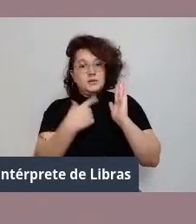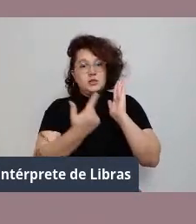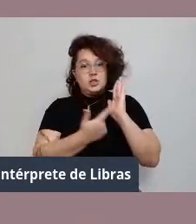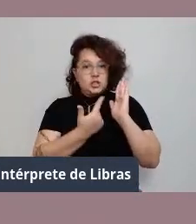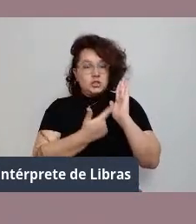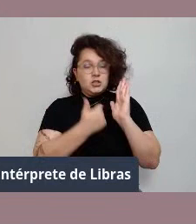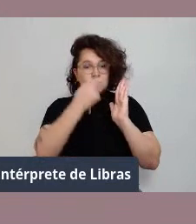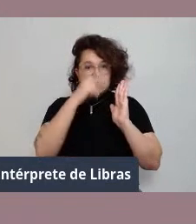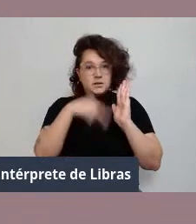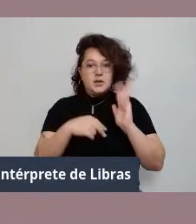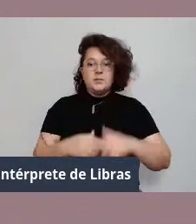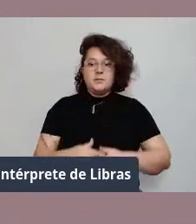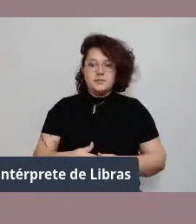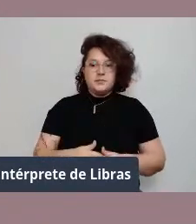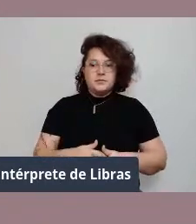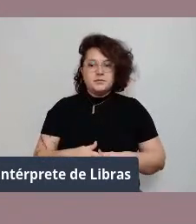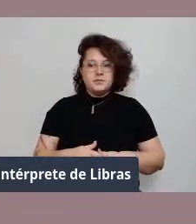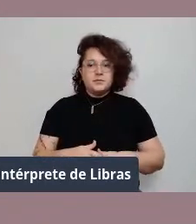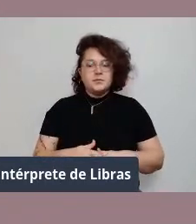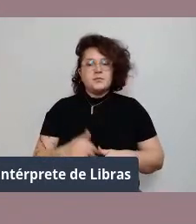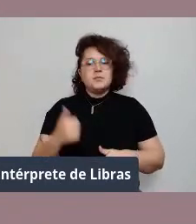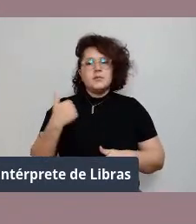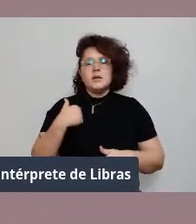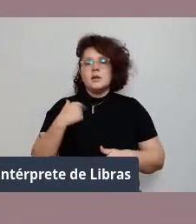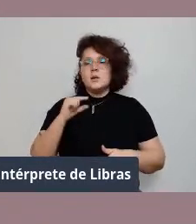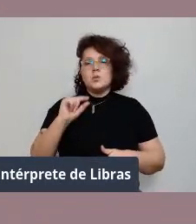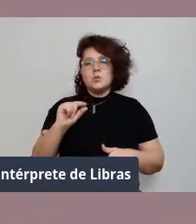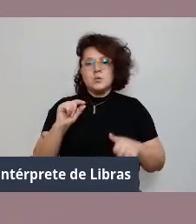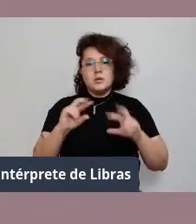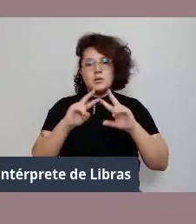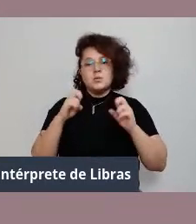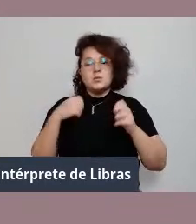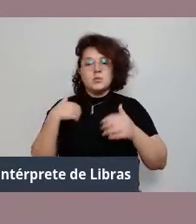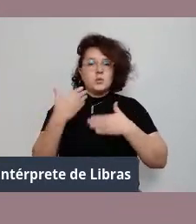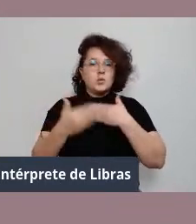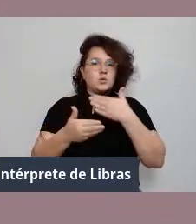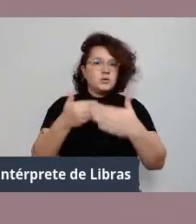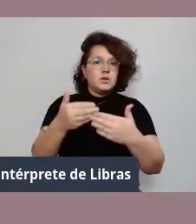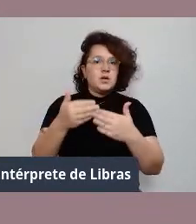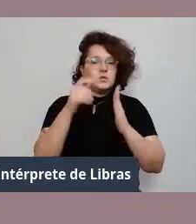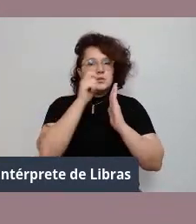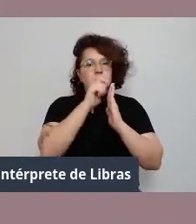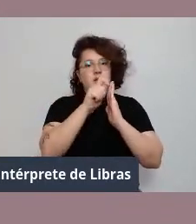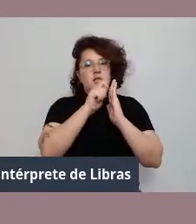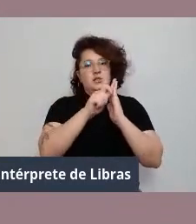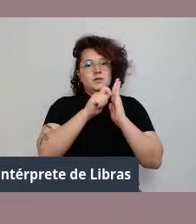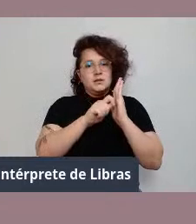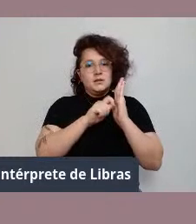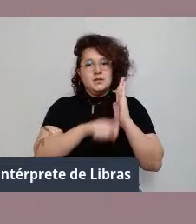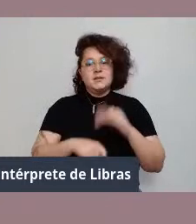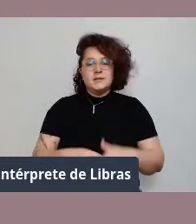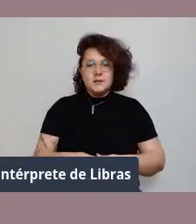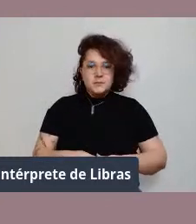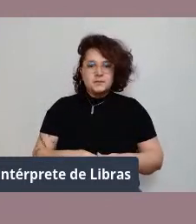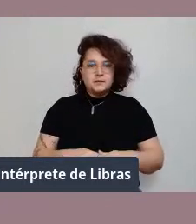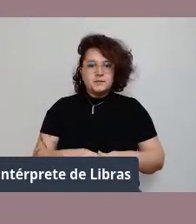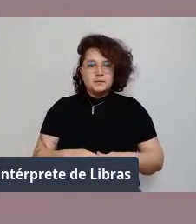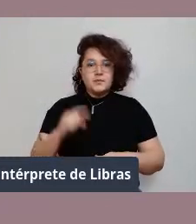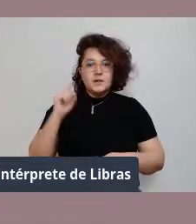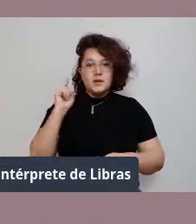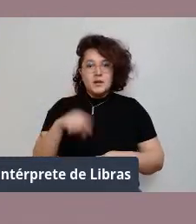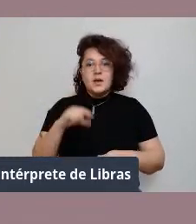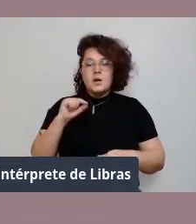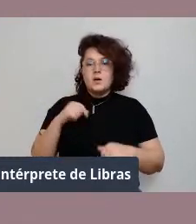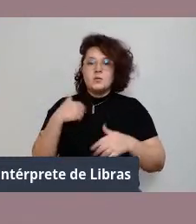como um todo, e também do processo de escrita, né, que é um